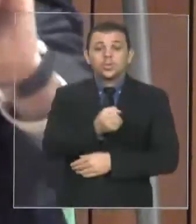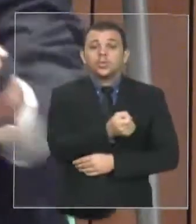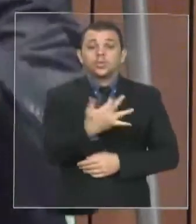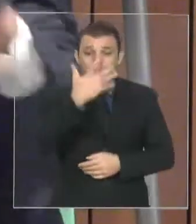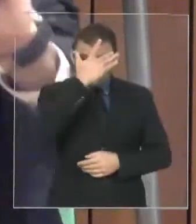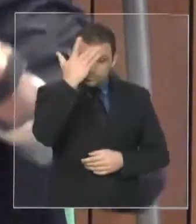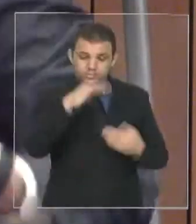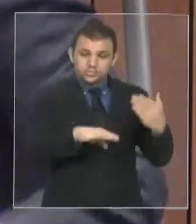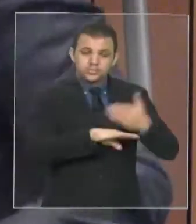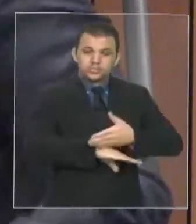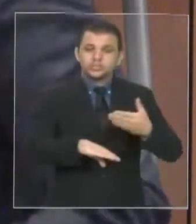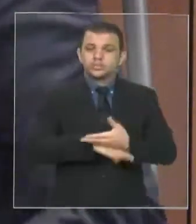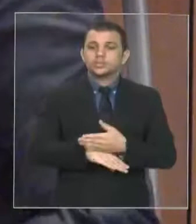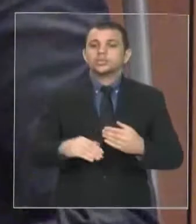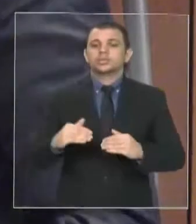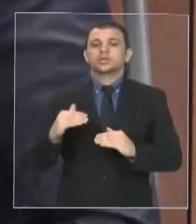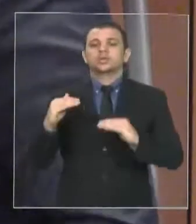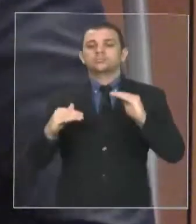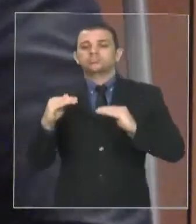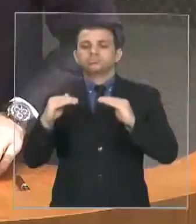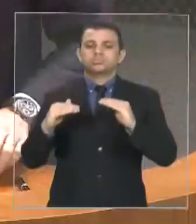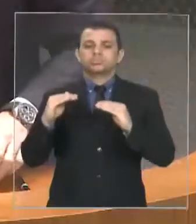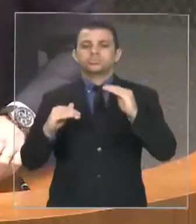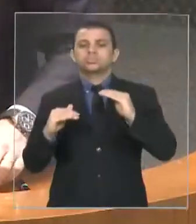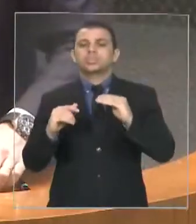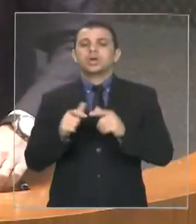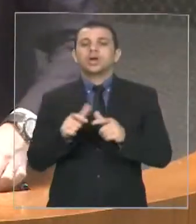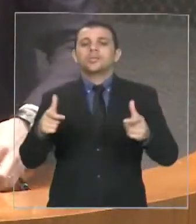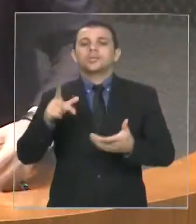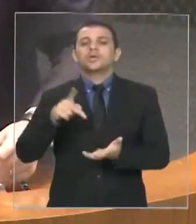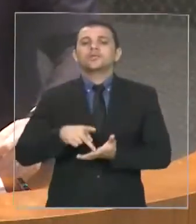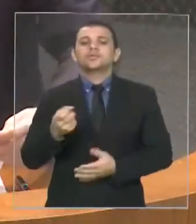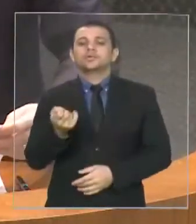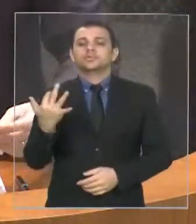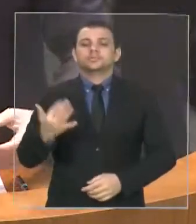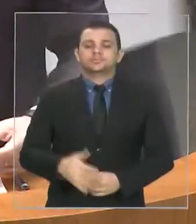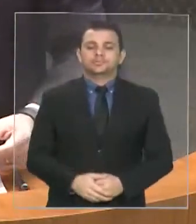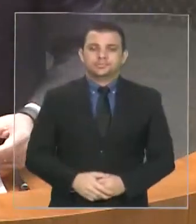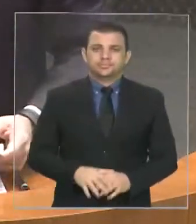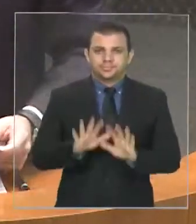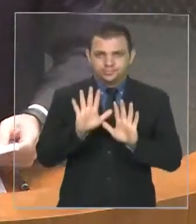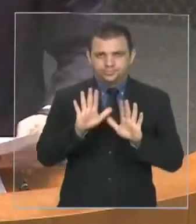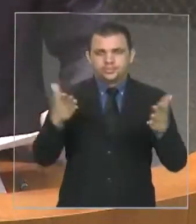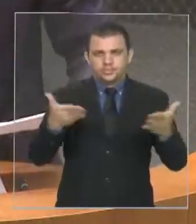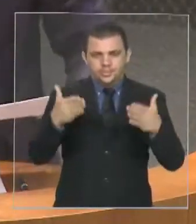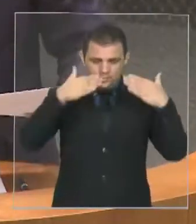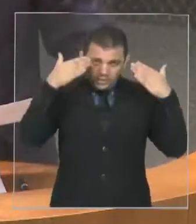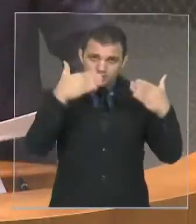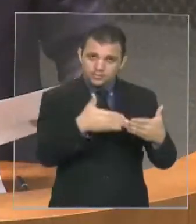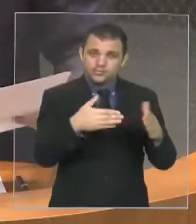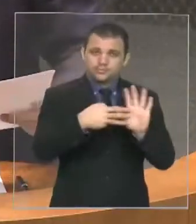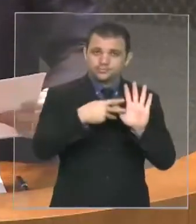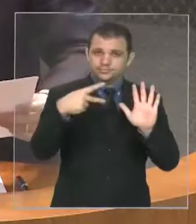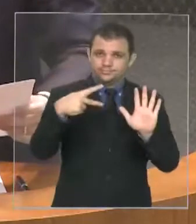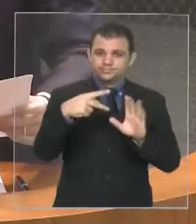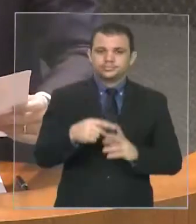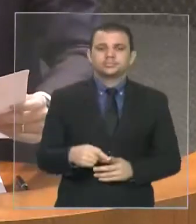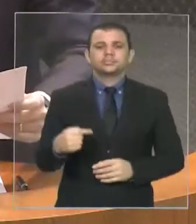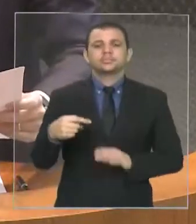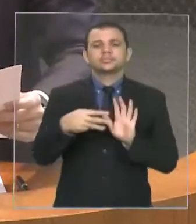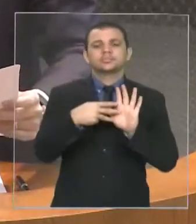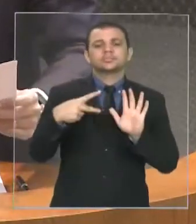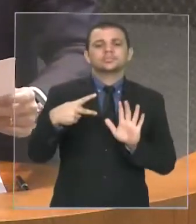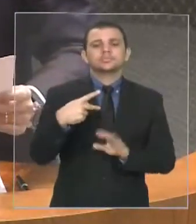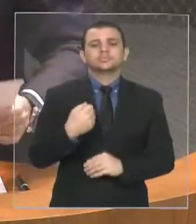desse efetivo? Mas me desculpe, senhor presidente. Eu vou entrar aqui no mérito da medida provisória. A medida provisória,